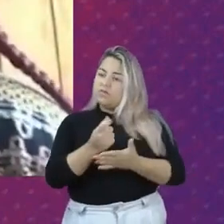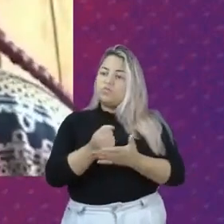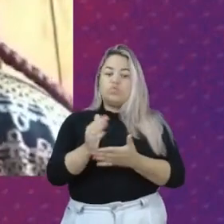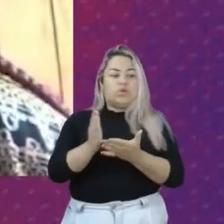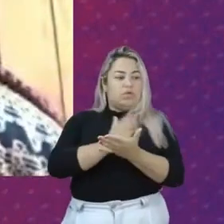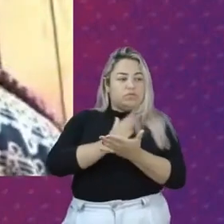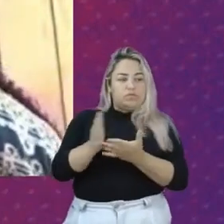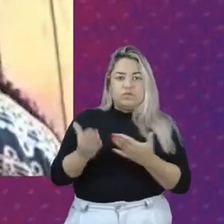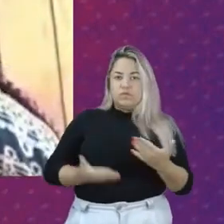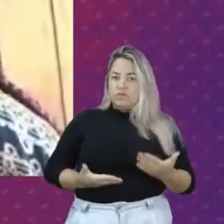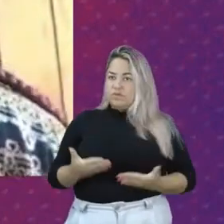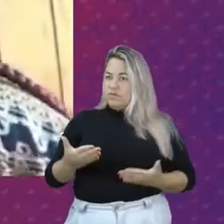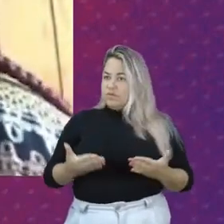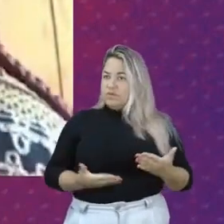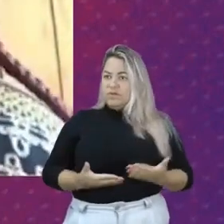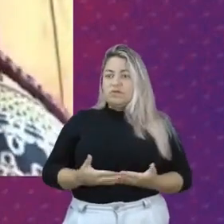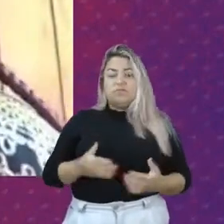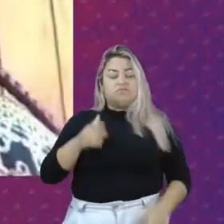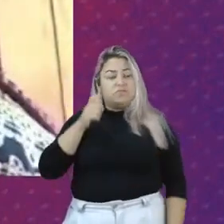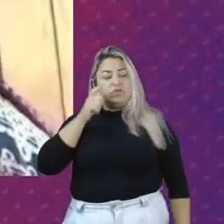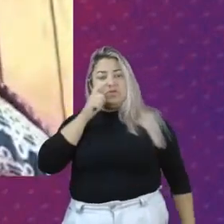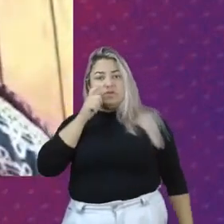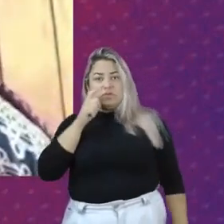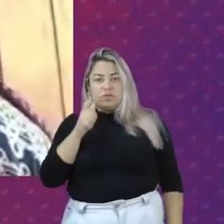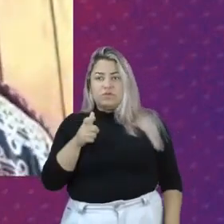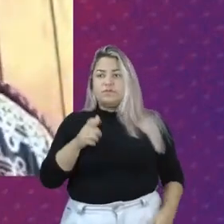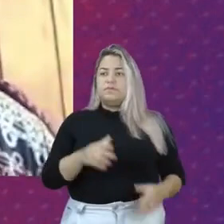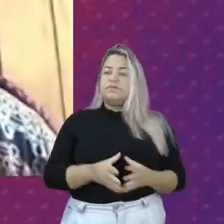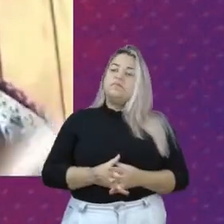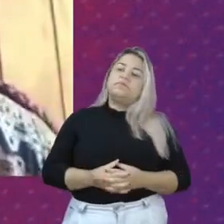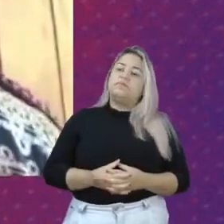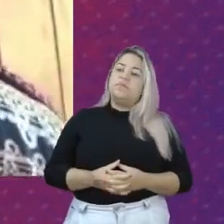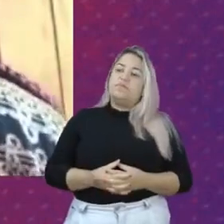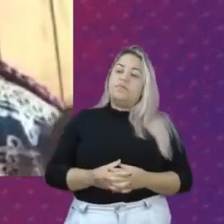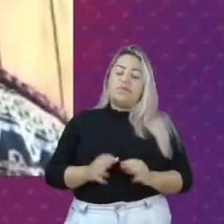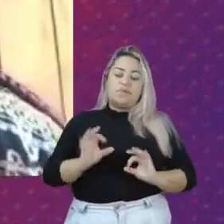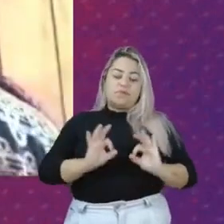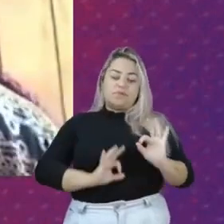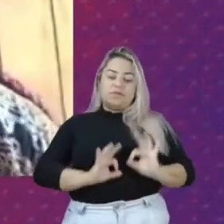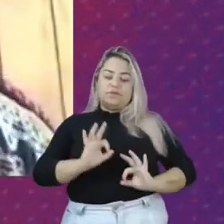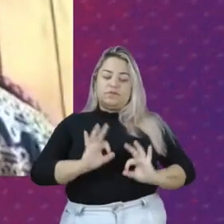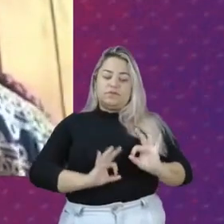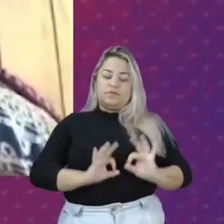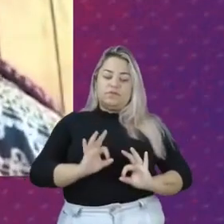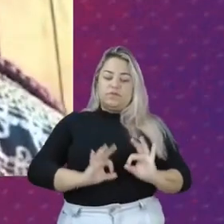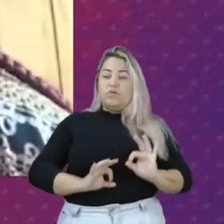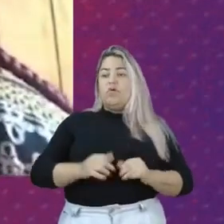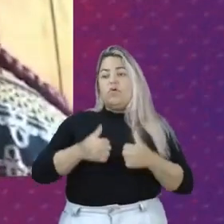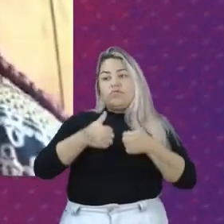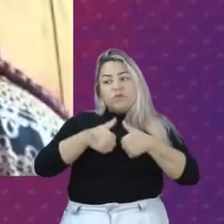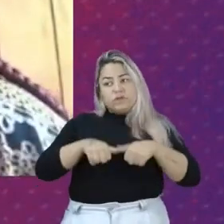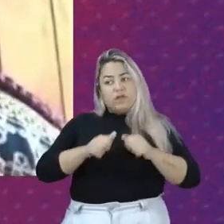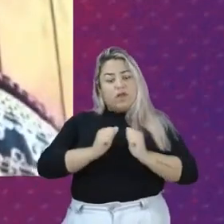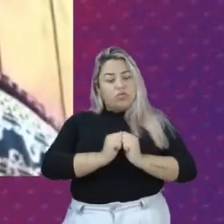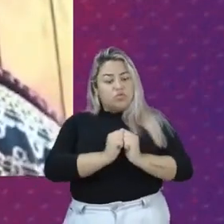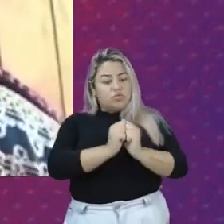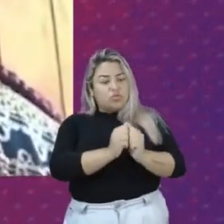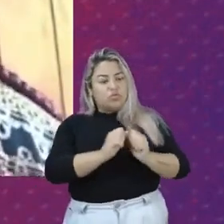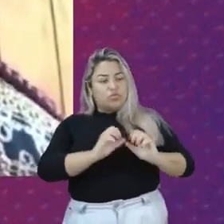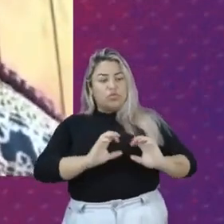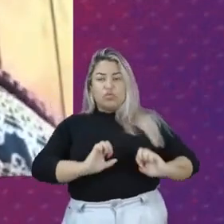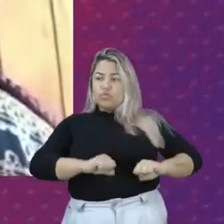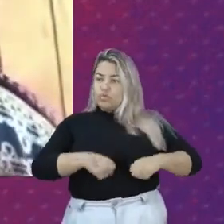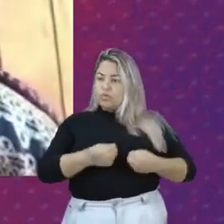serviços, então ela não se interessa, em sua maioria, em organizar e estar junto na luta para garantir